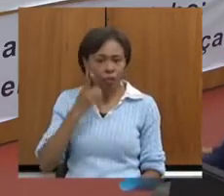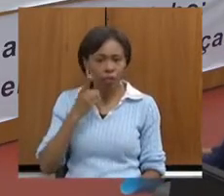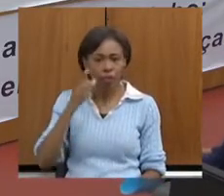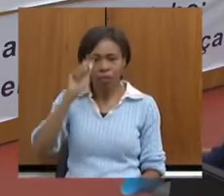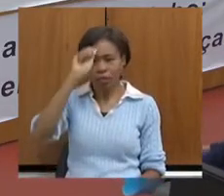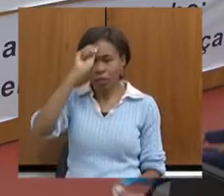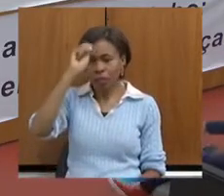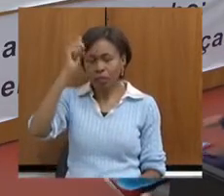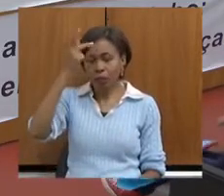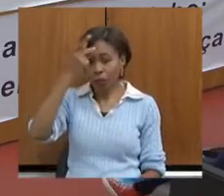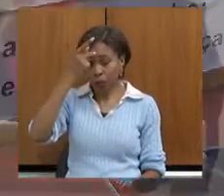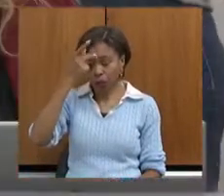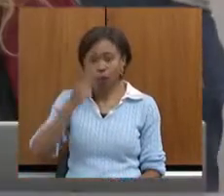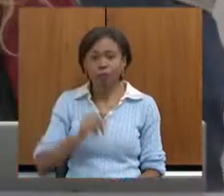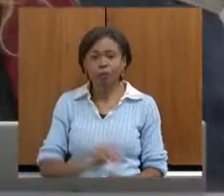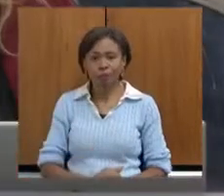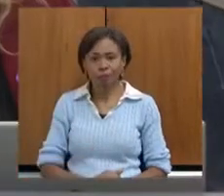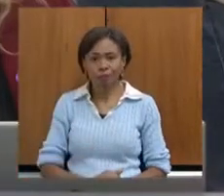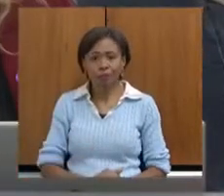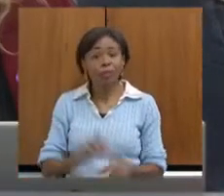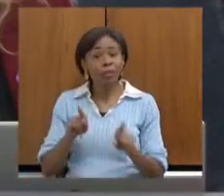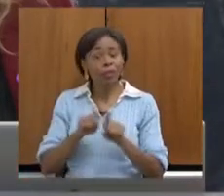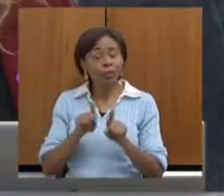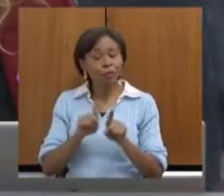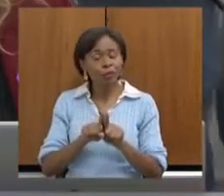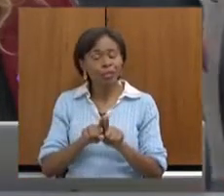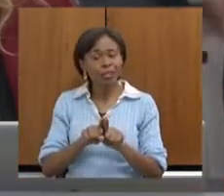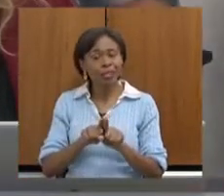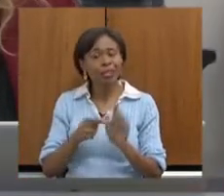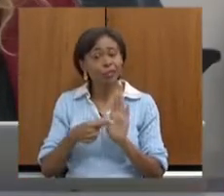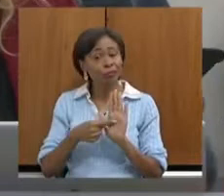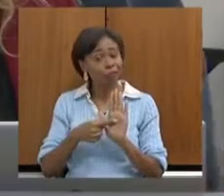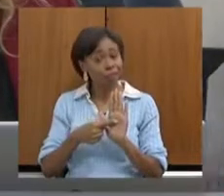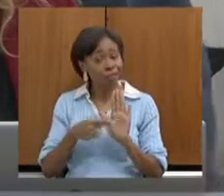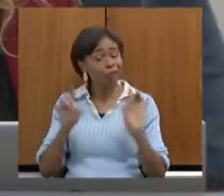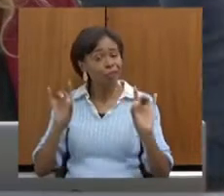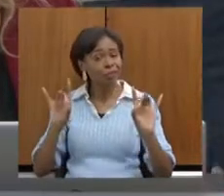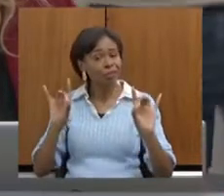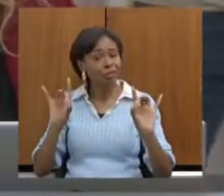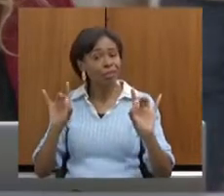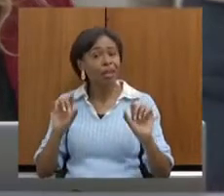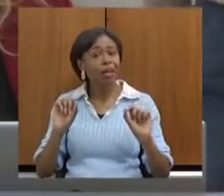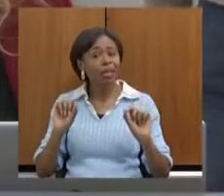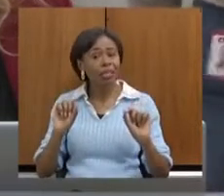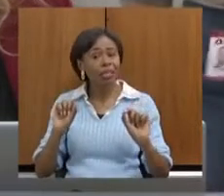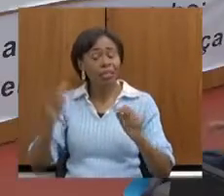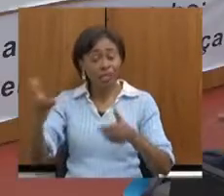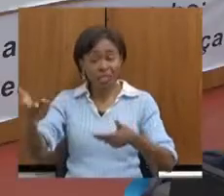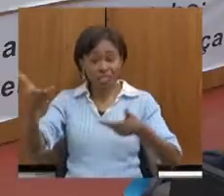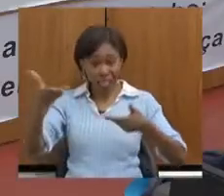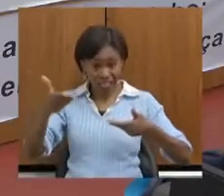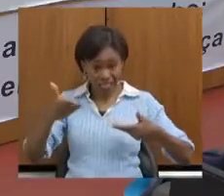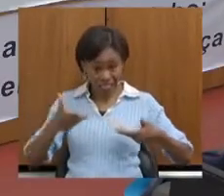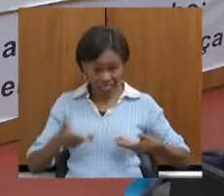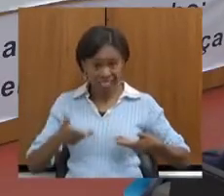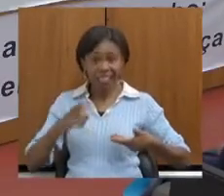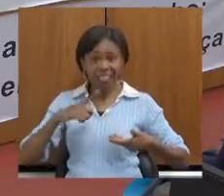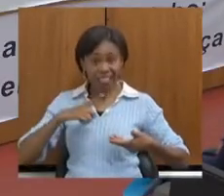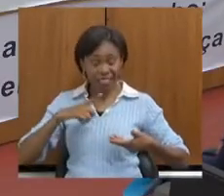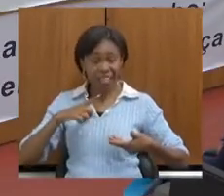Siqueira escreve também fazer um registro muito especial a estamos recebendo aqui